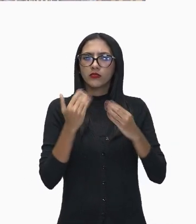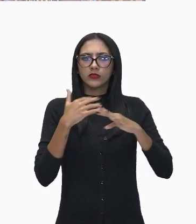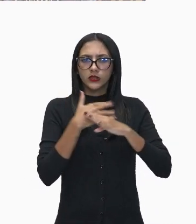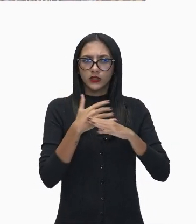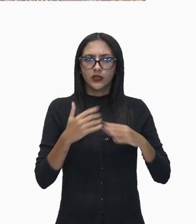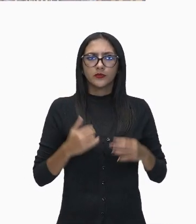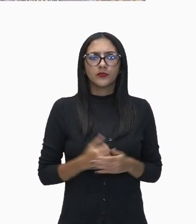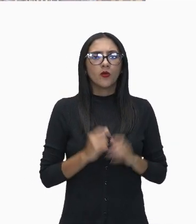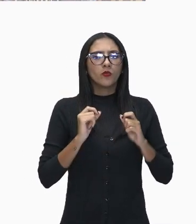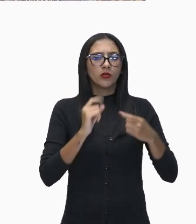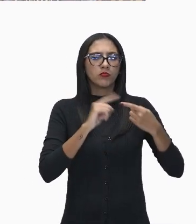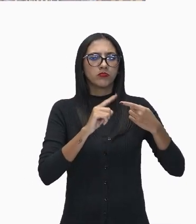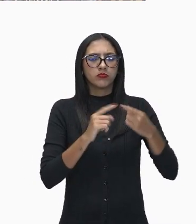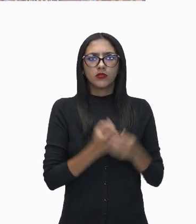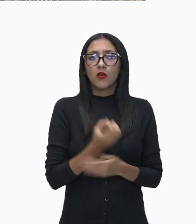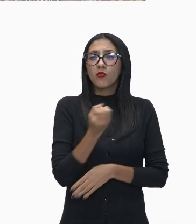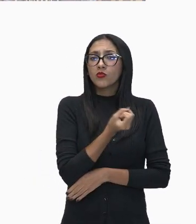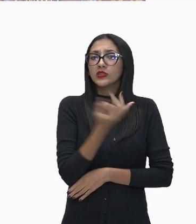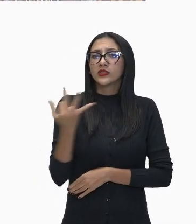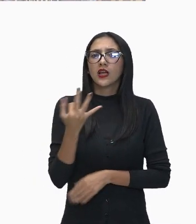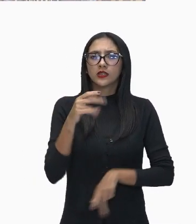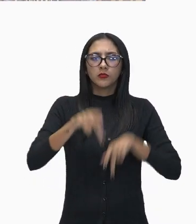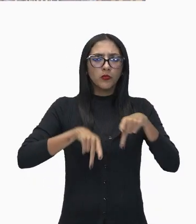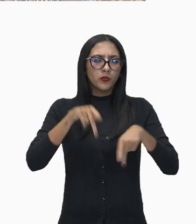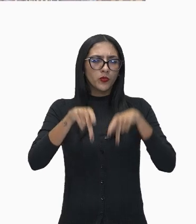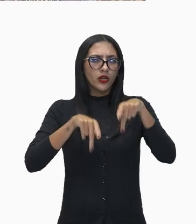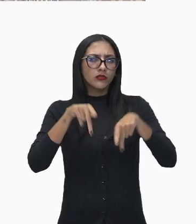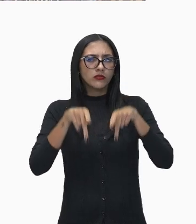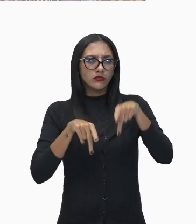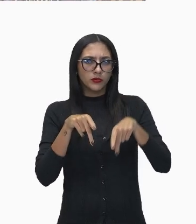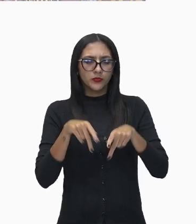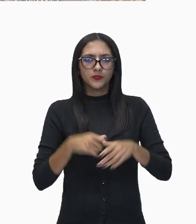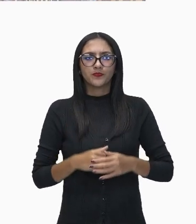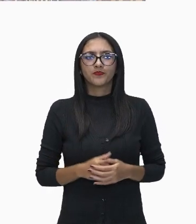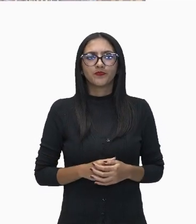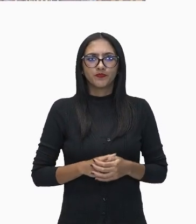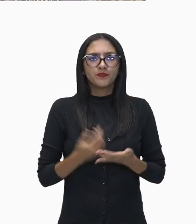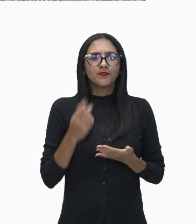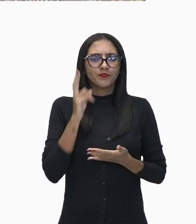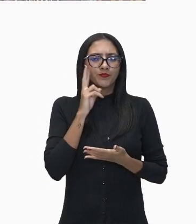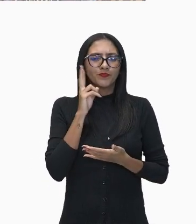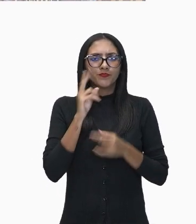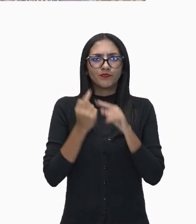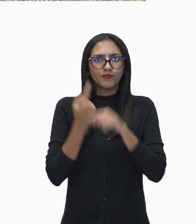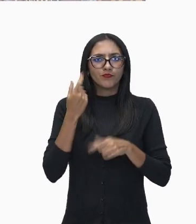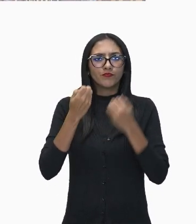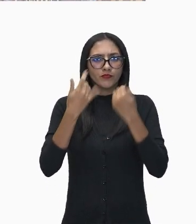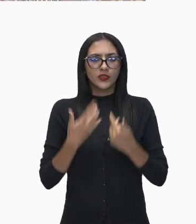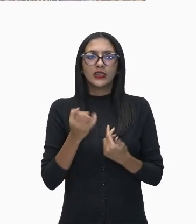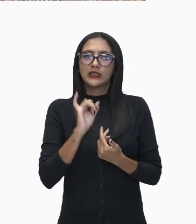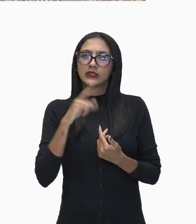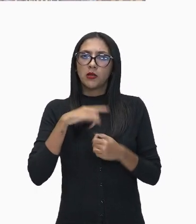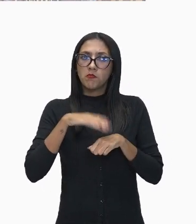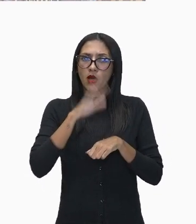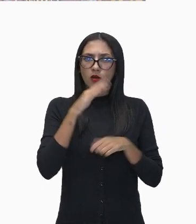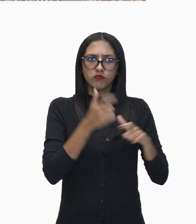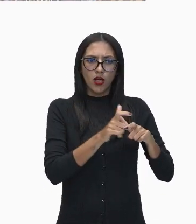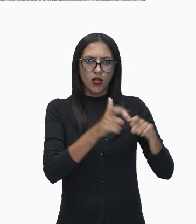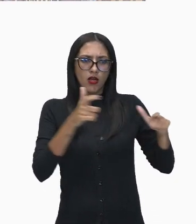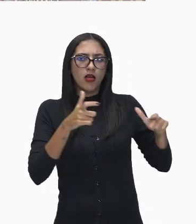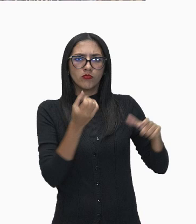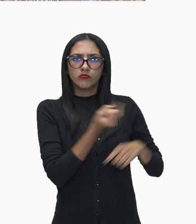sem dúvida, o tamanho da população. Então, como a gente estava dizendo antes, quanto maior é uma